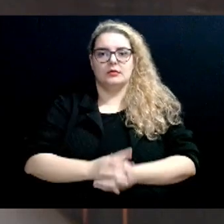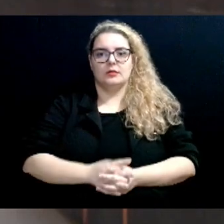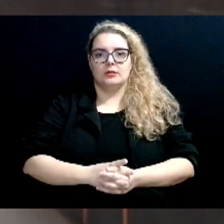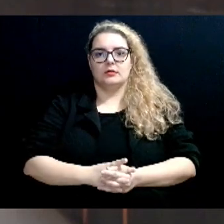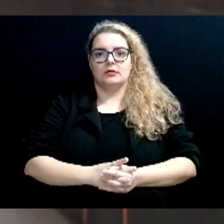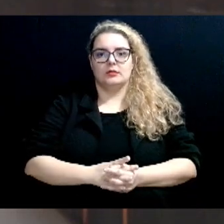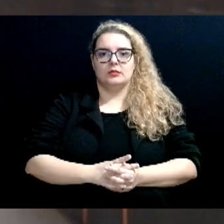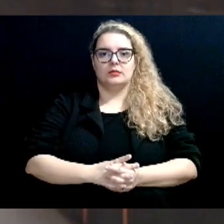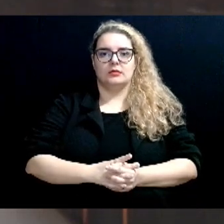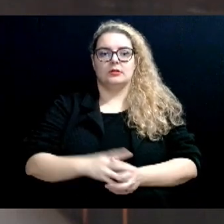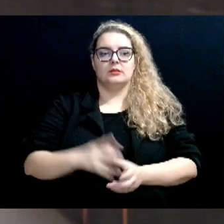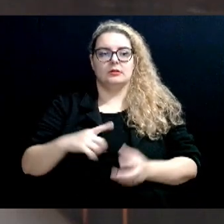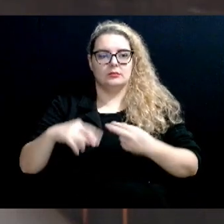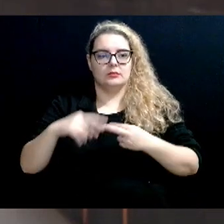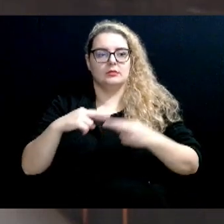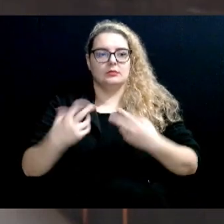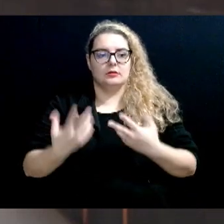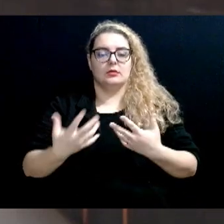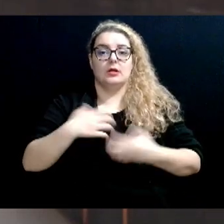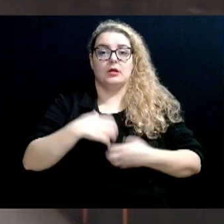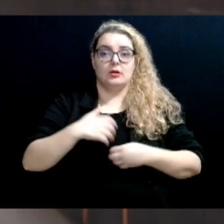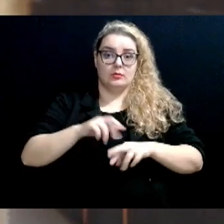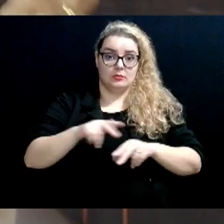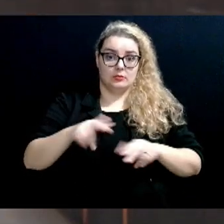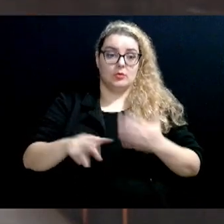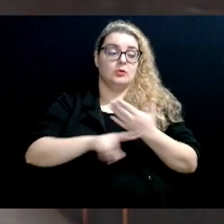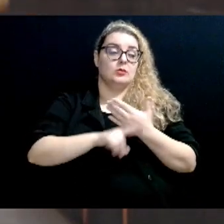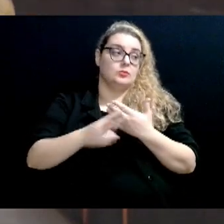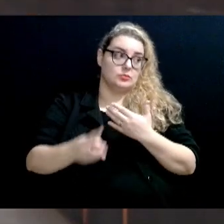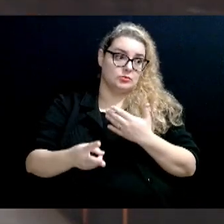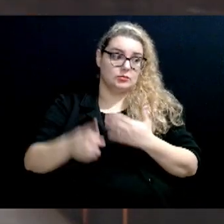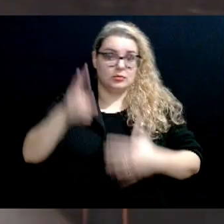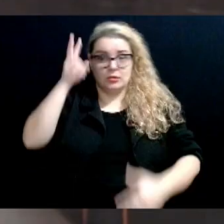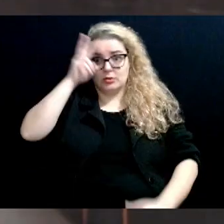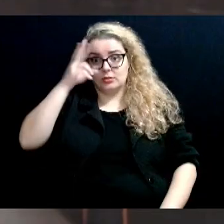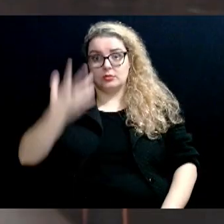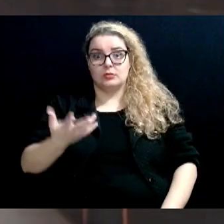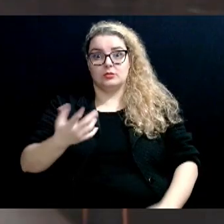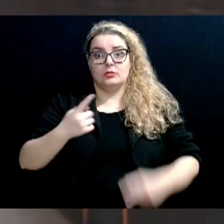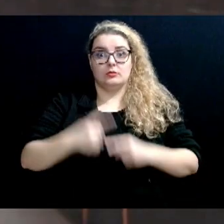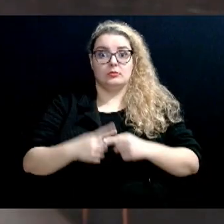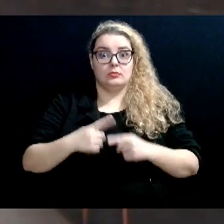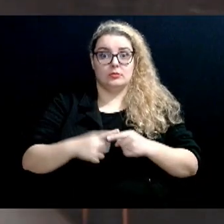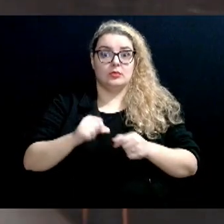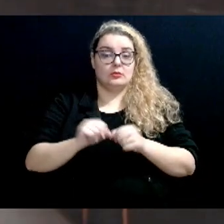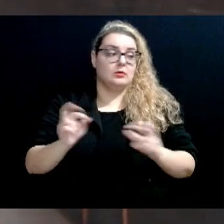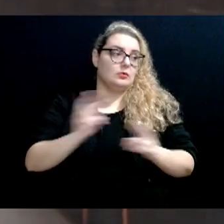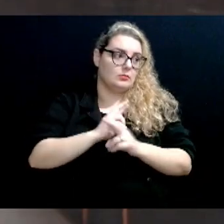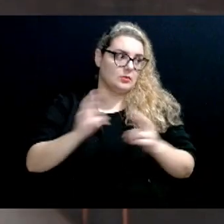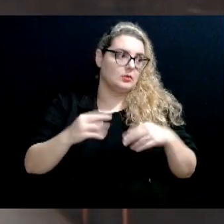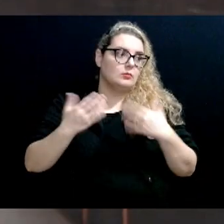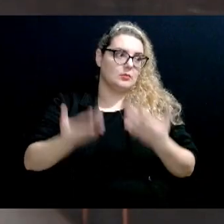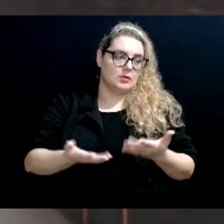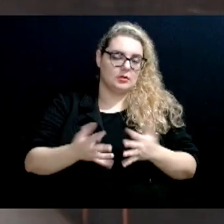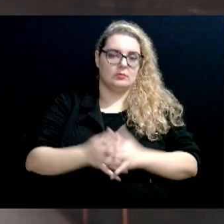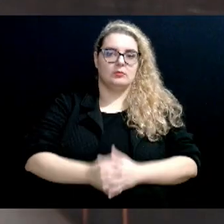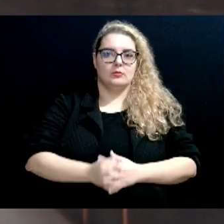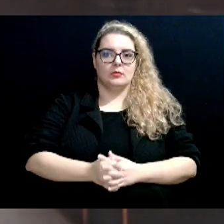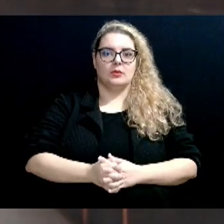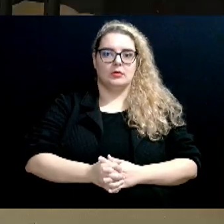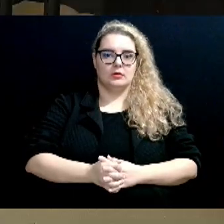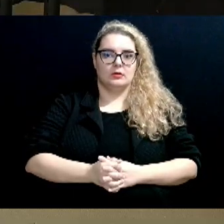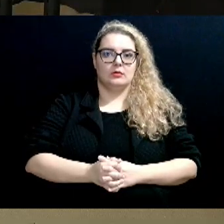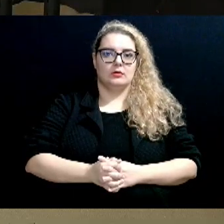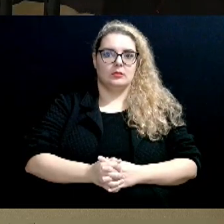ver a emoção com o impacto de lembrar, porque você faz uma relação com aquilo, se é algo que vai ser importante para